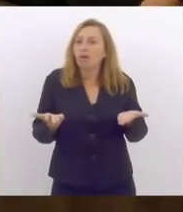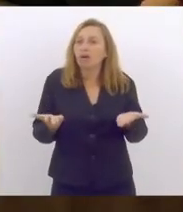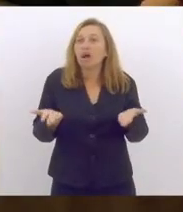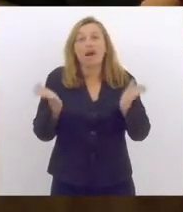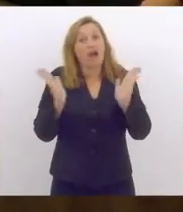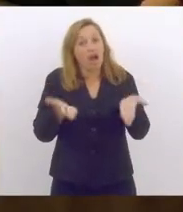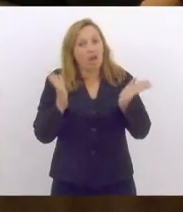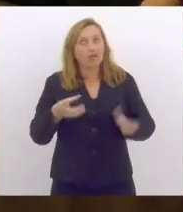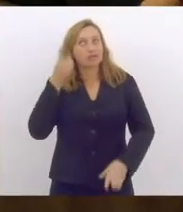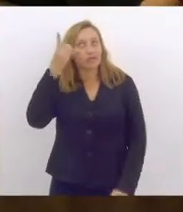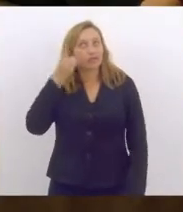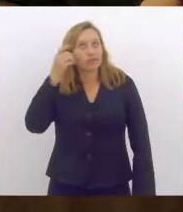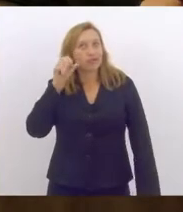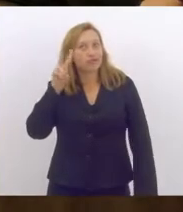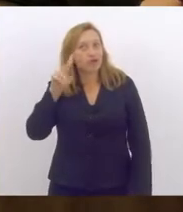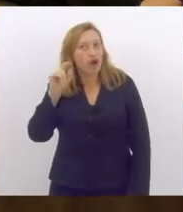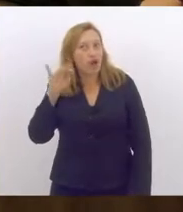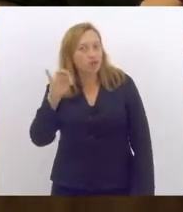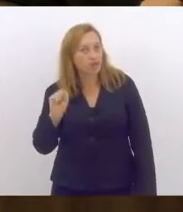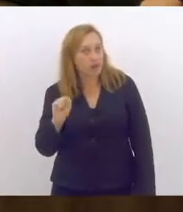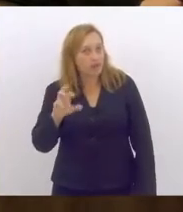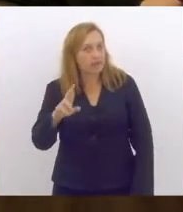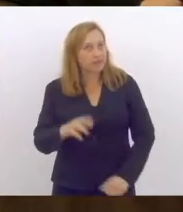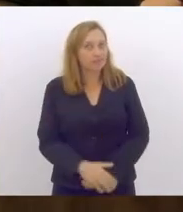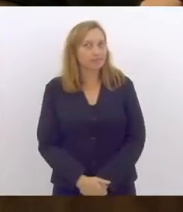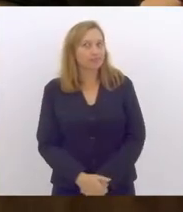agora o deputado Val, do SEASA.